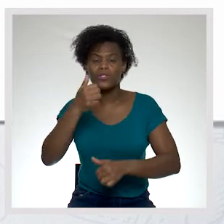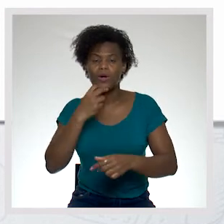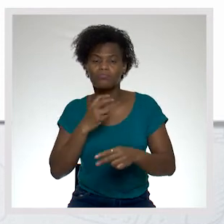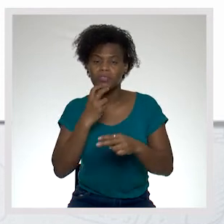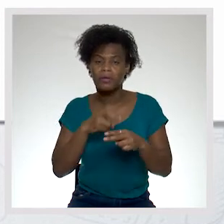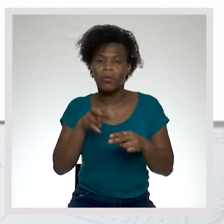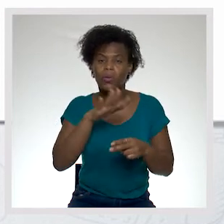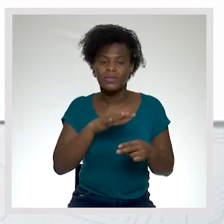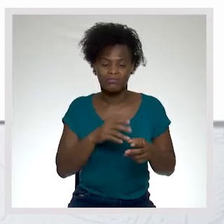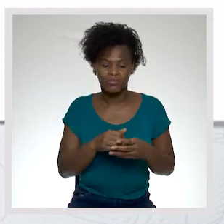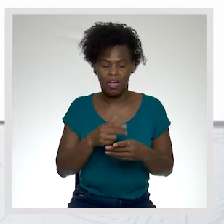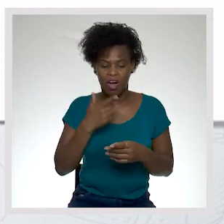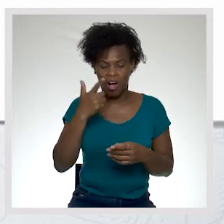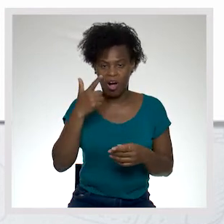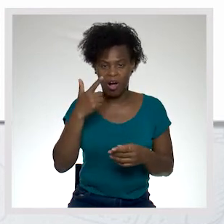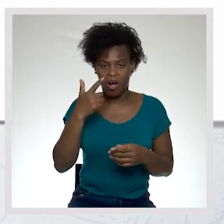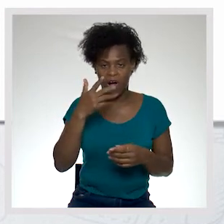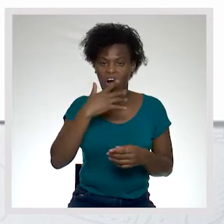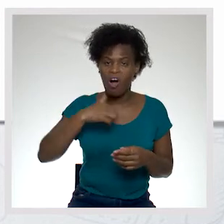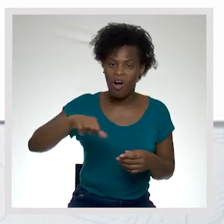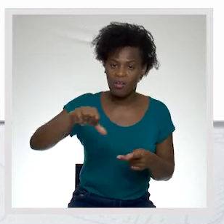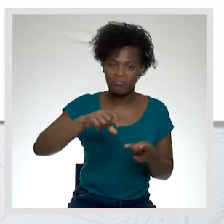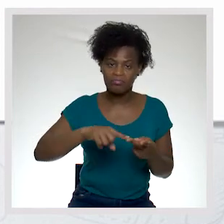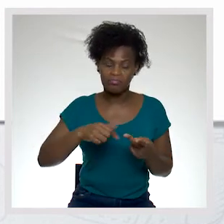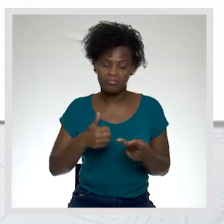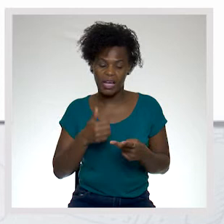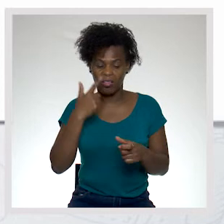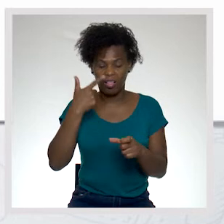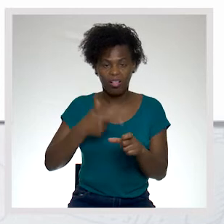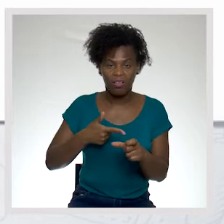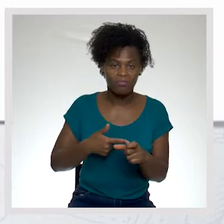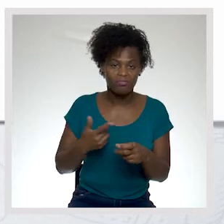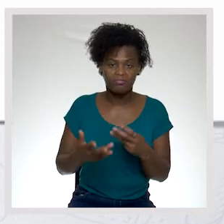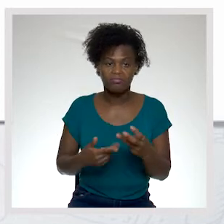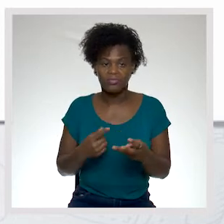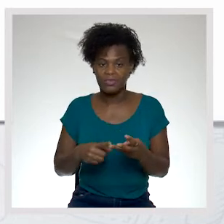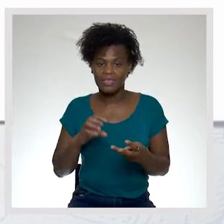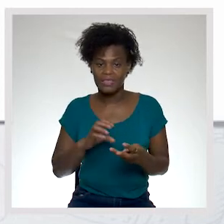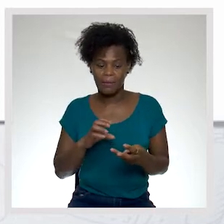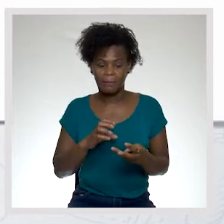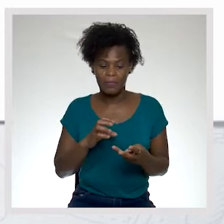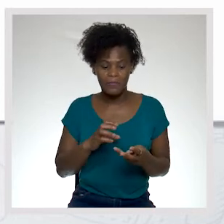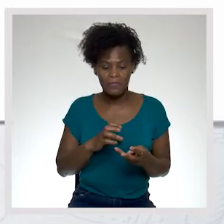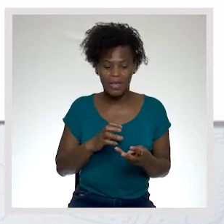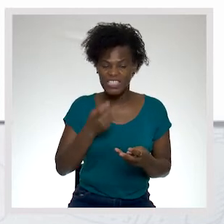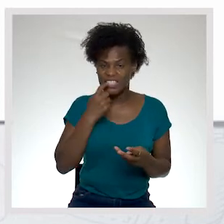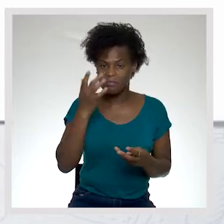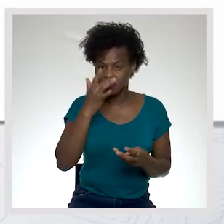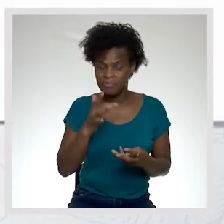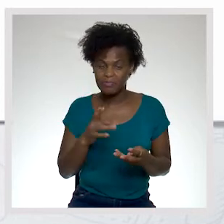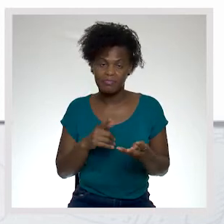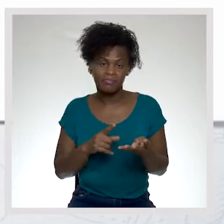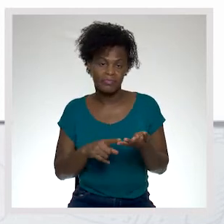Óleo diesel. A. B. Gasolina. C. Carvão